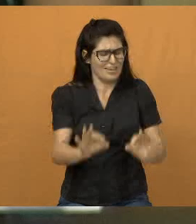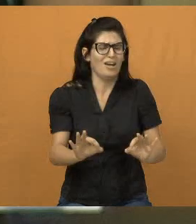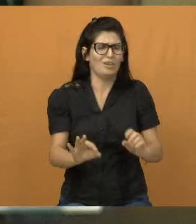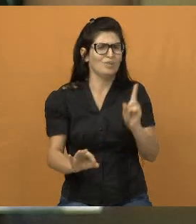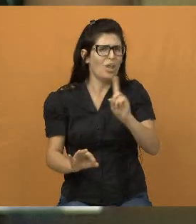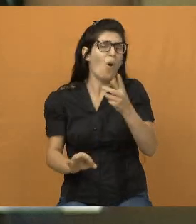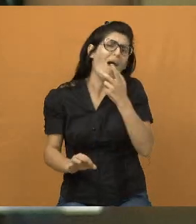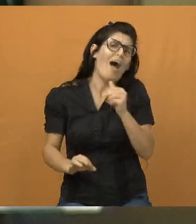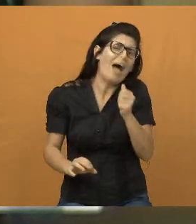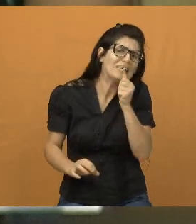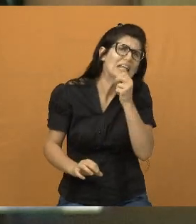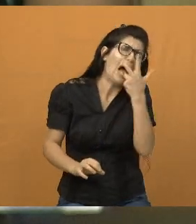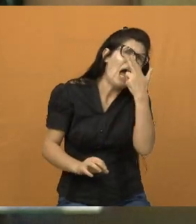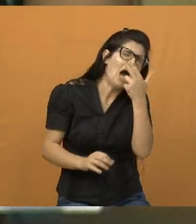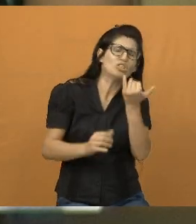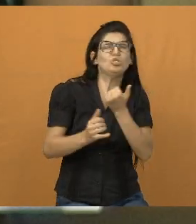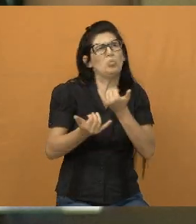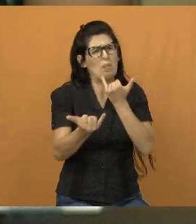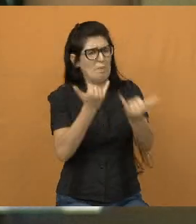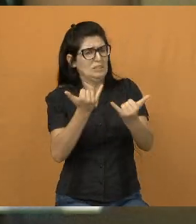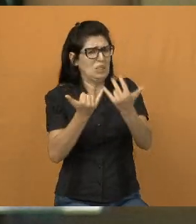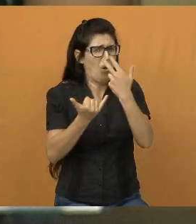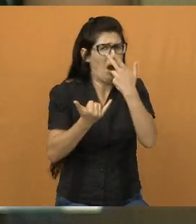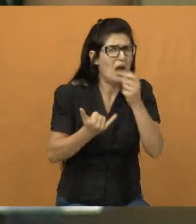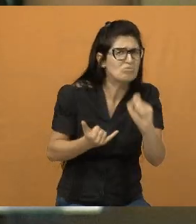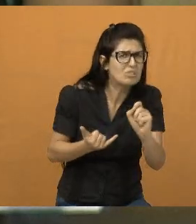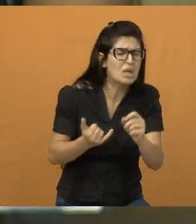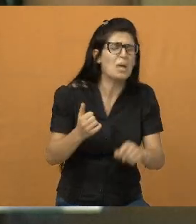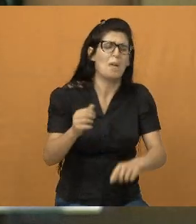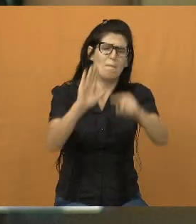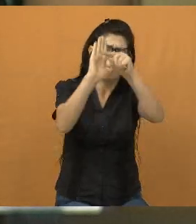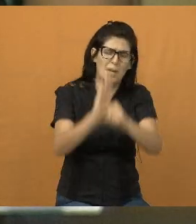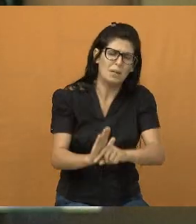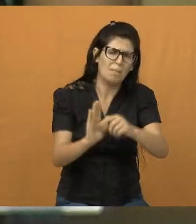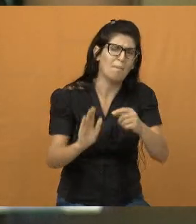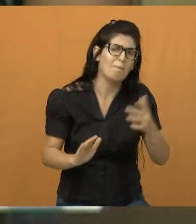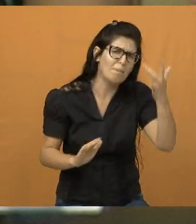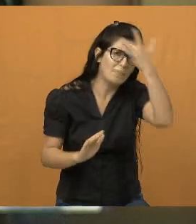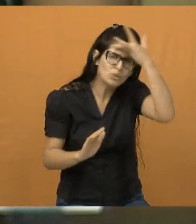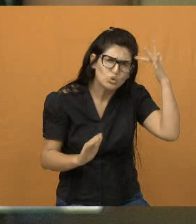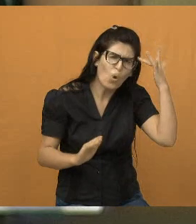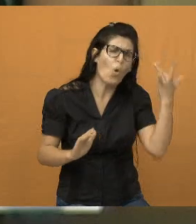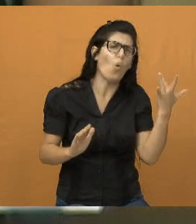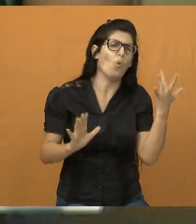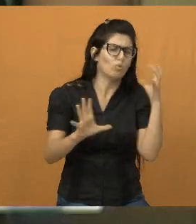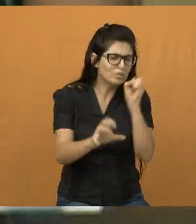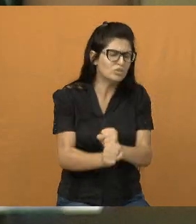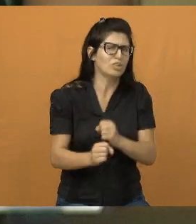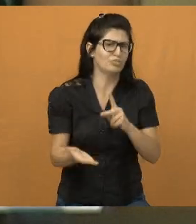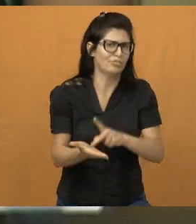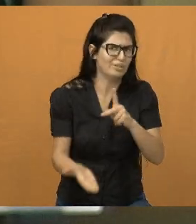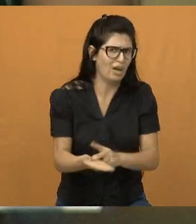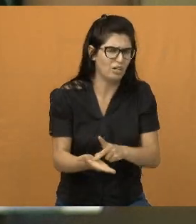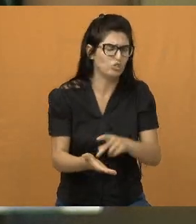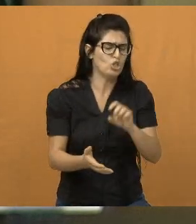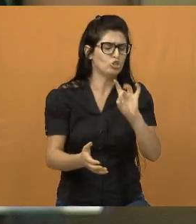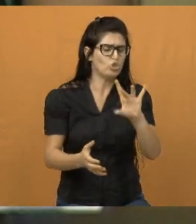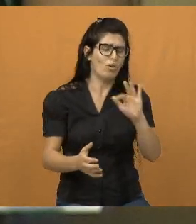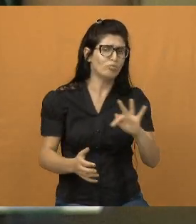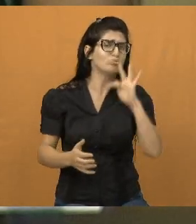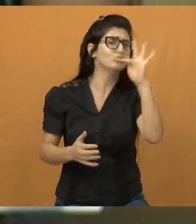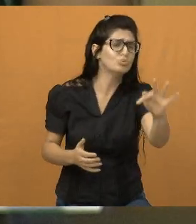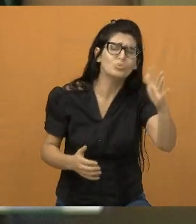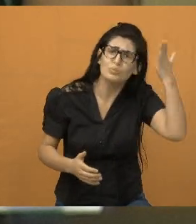mais, porque tem algumas coisas a serem pesquisadas, de exames que são realizados não no nosso município, que ainda estão por